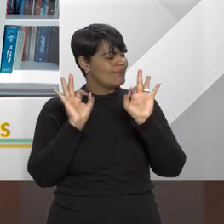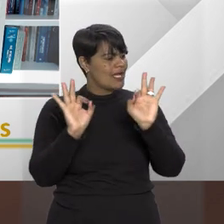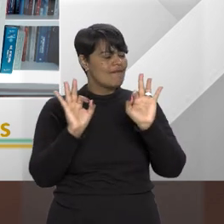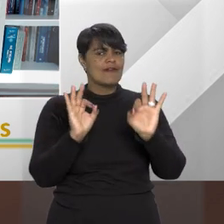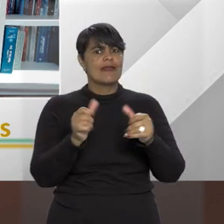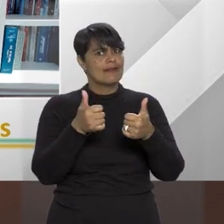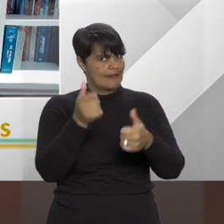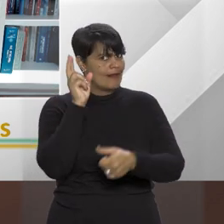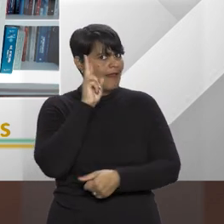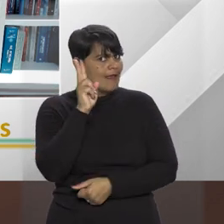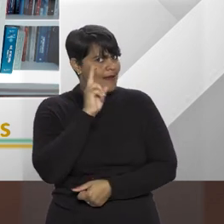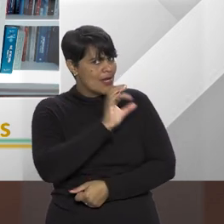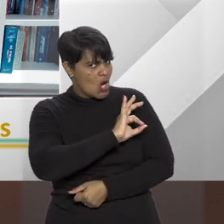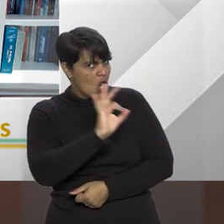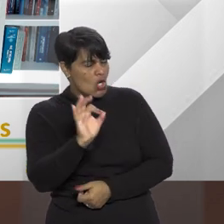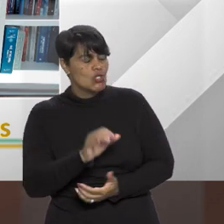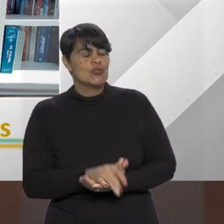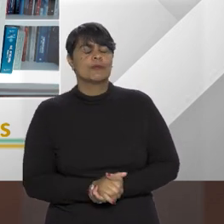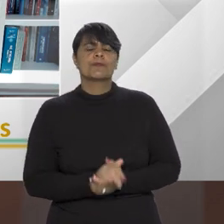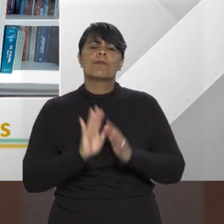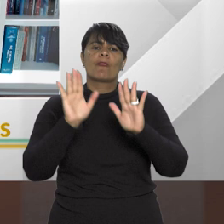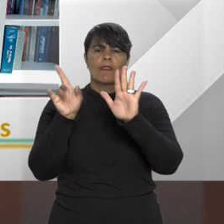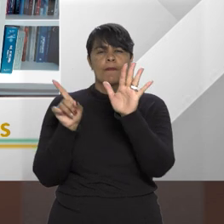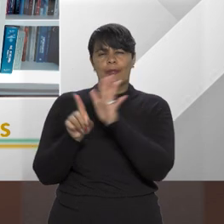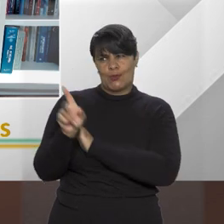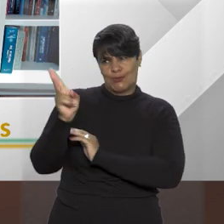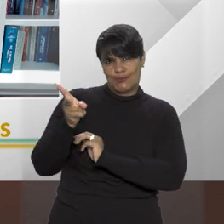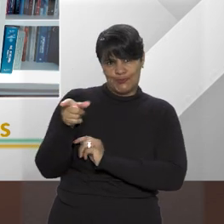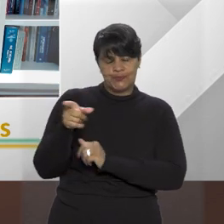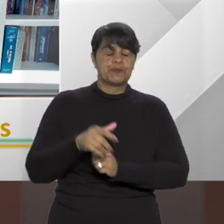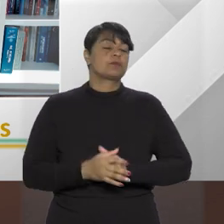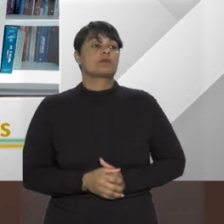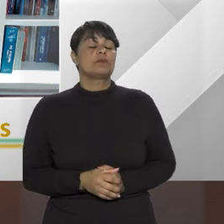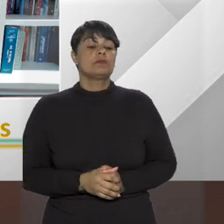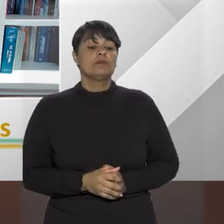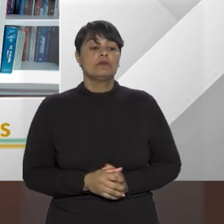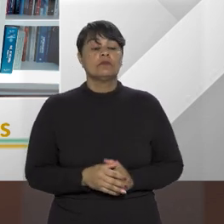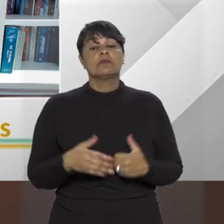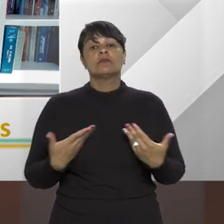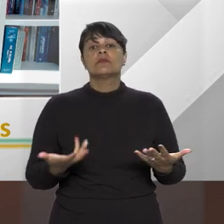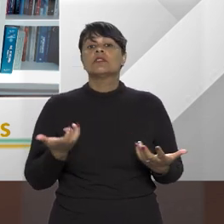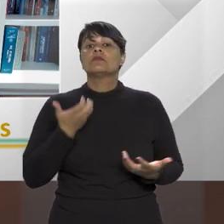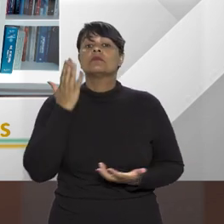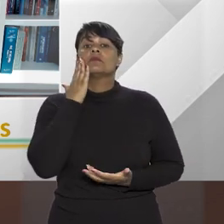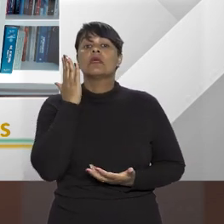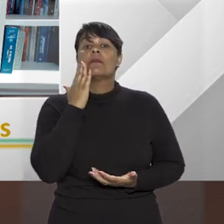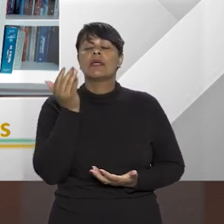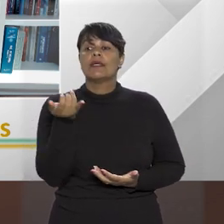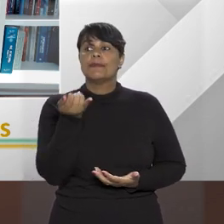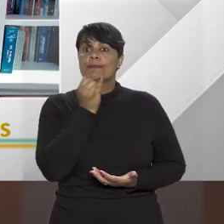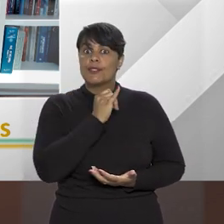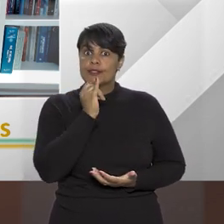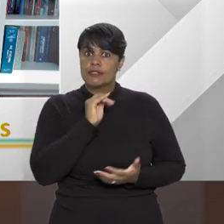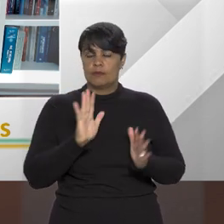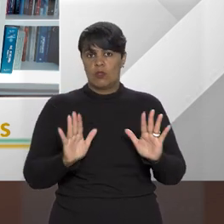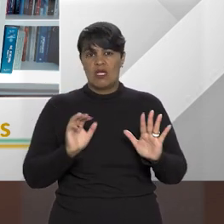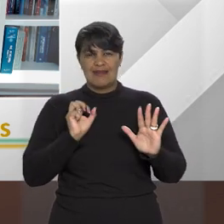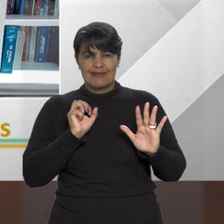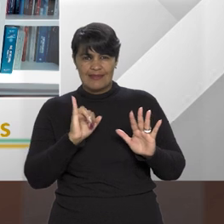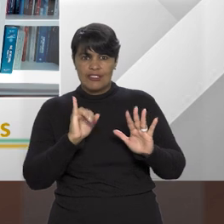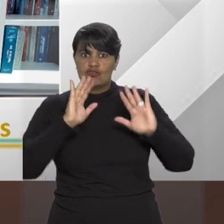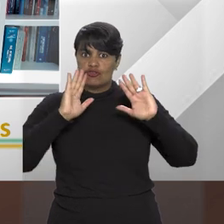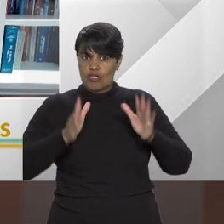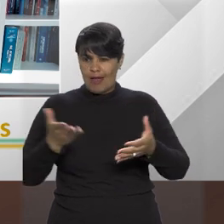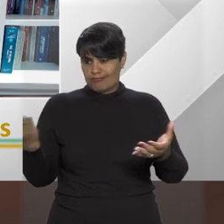gostaria de saber, então, num caso, de conflito já judicializado, a solução consensual ela pode ser buscada em qual